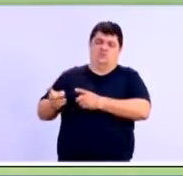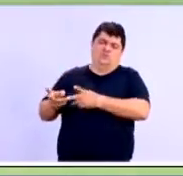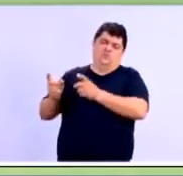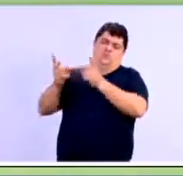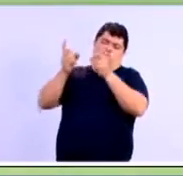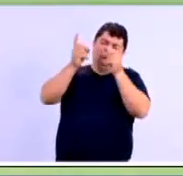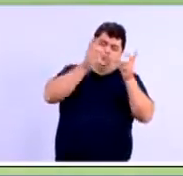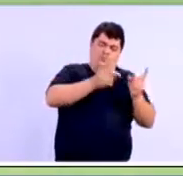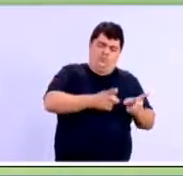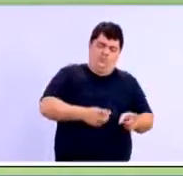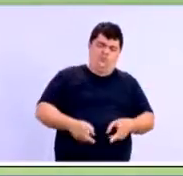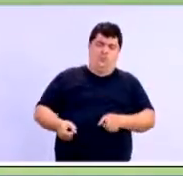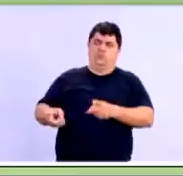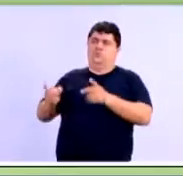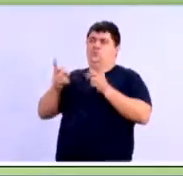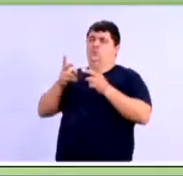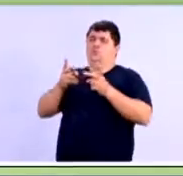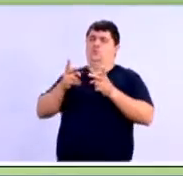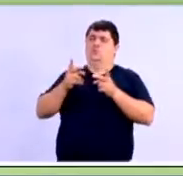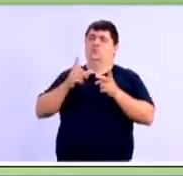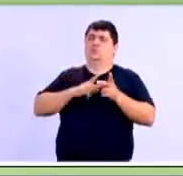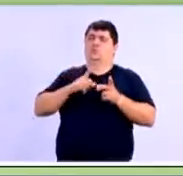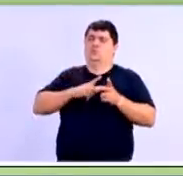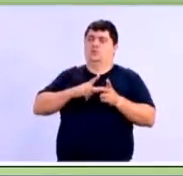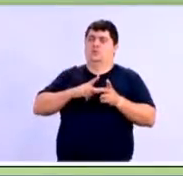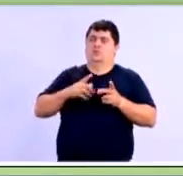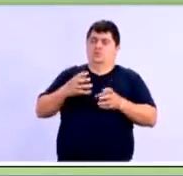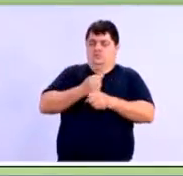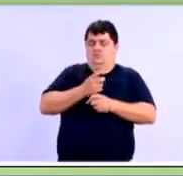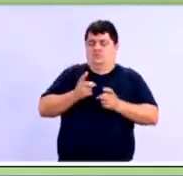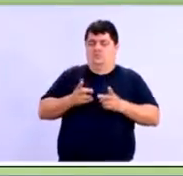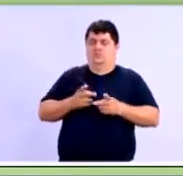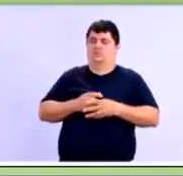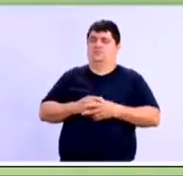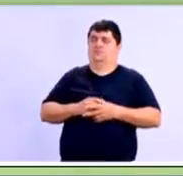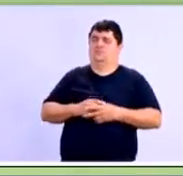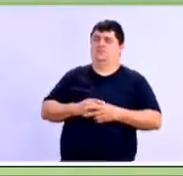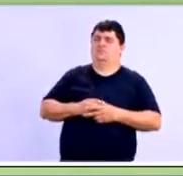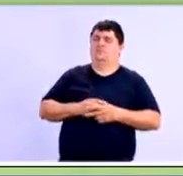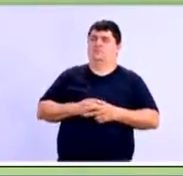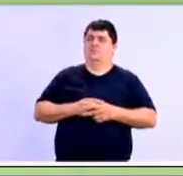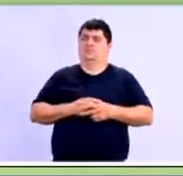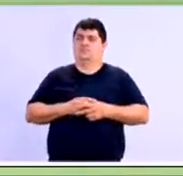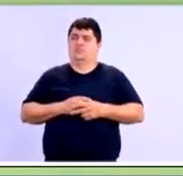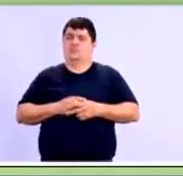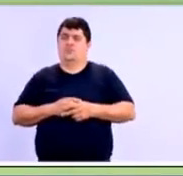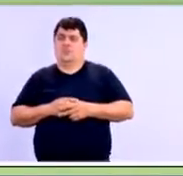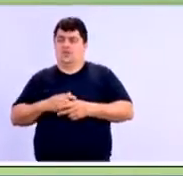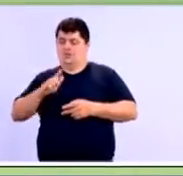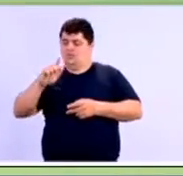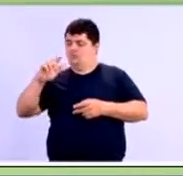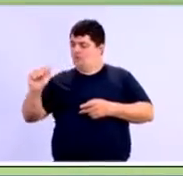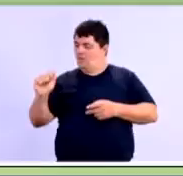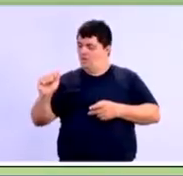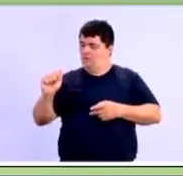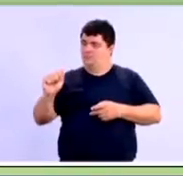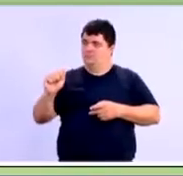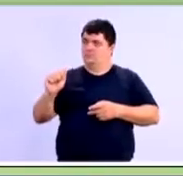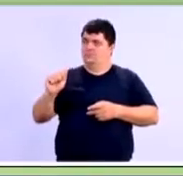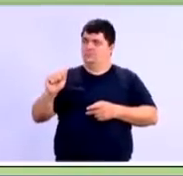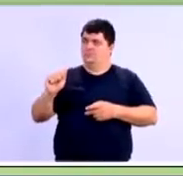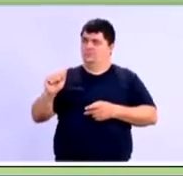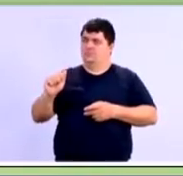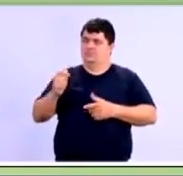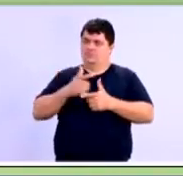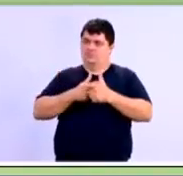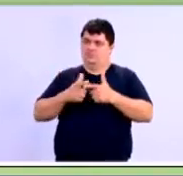giraram levando em consideração as minhas vendas. Opa, como é que é isso? O giro do ativo, eu pego minhas vendas líquidas e